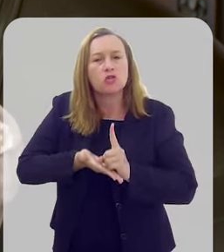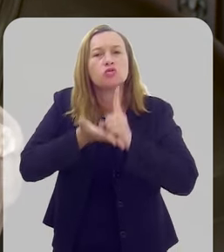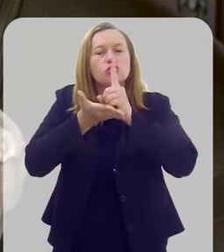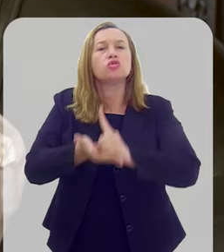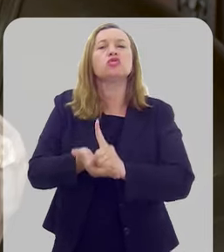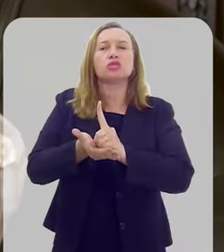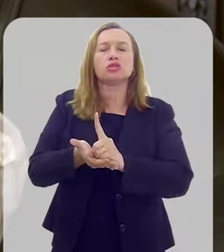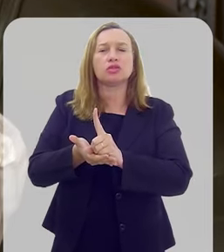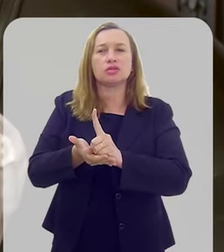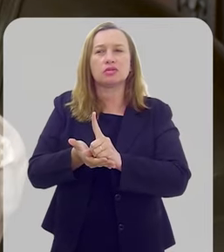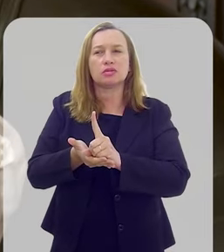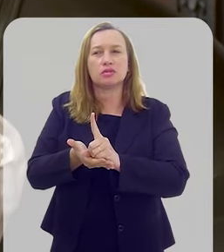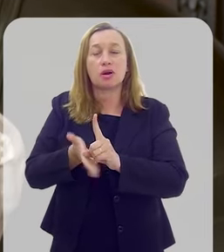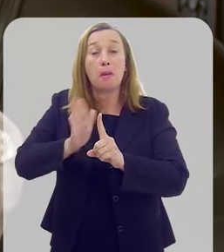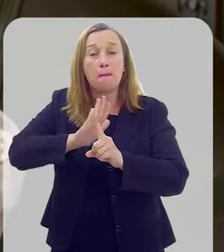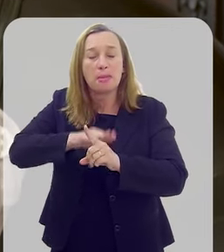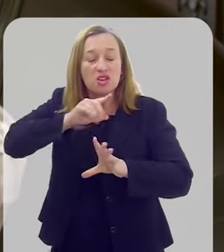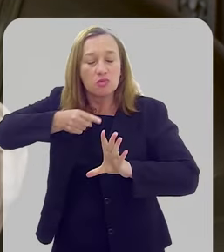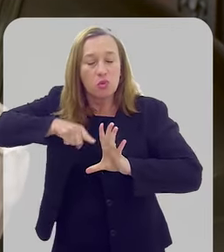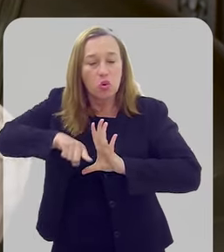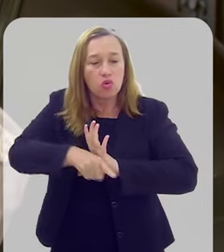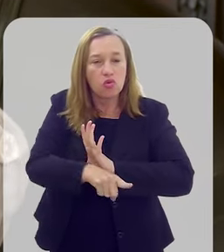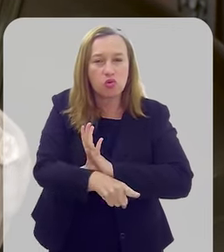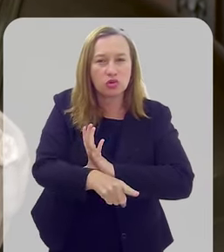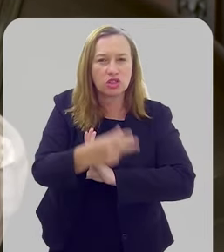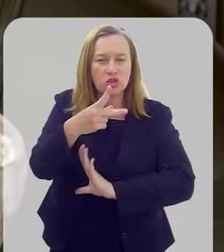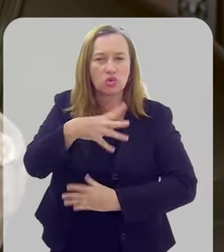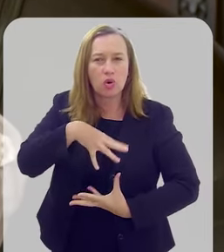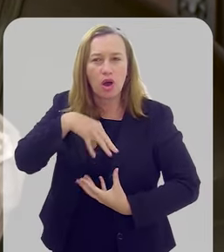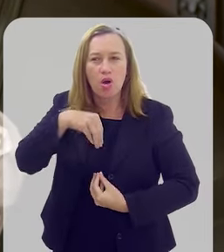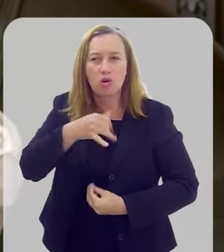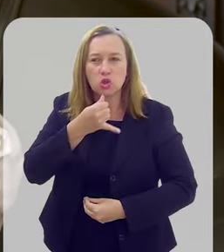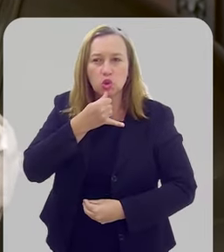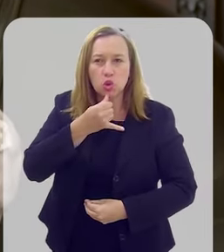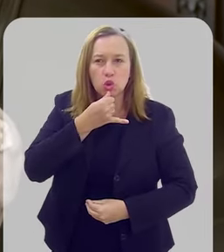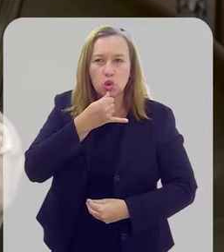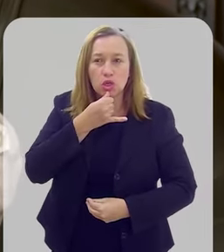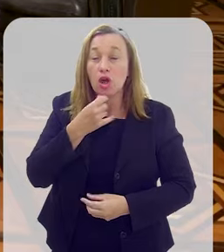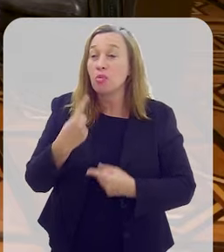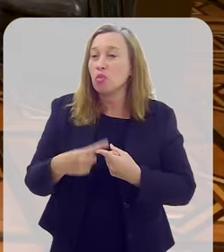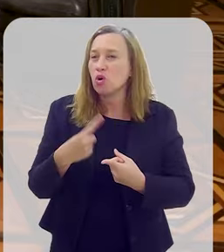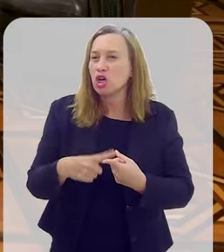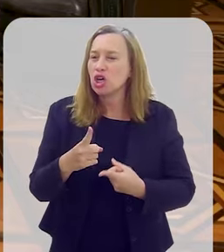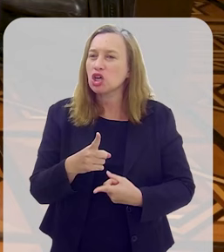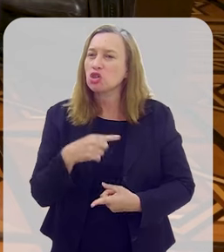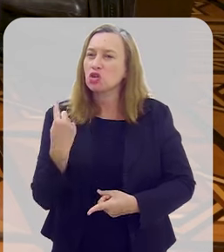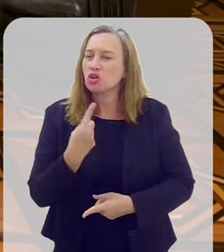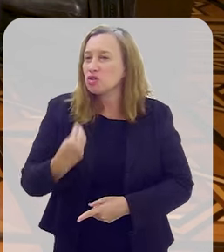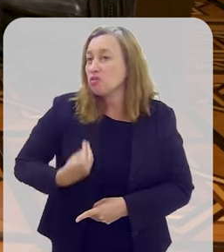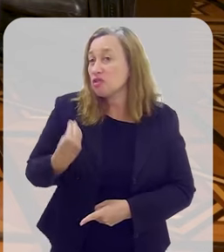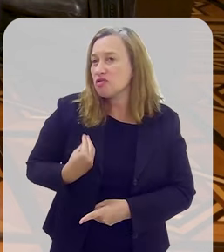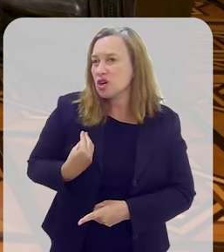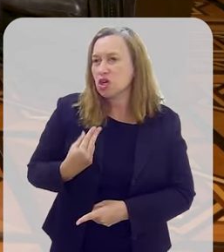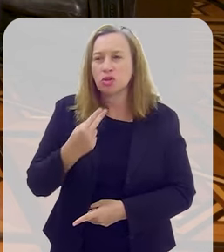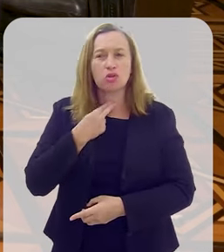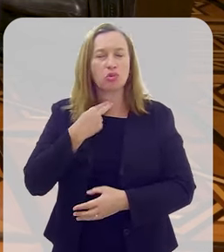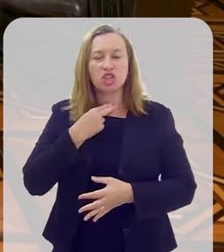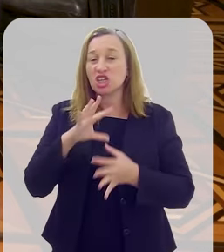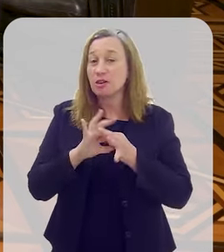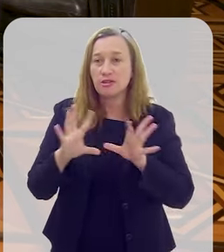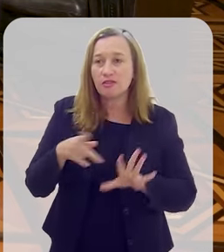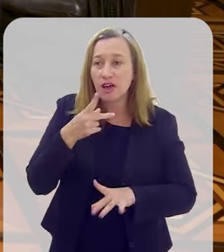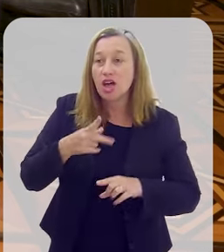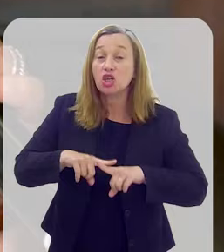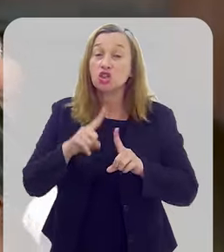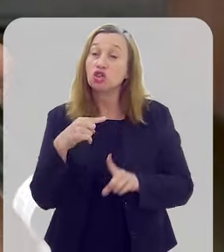das escuridades mais profundas da sua alma porque nós estamos J vivendo eu não